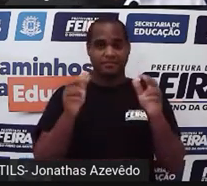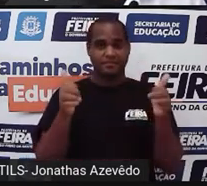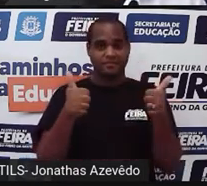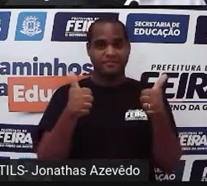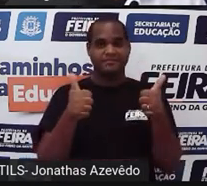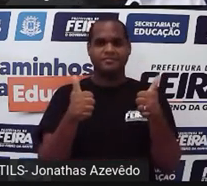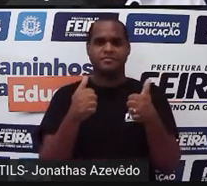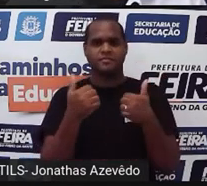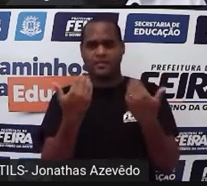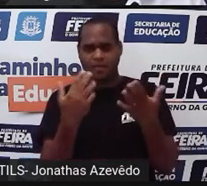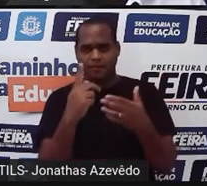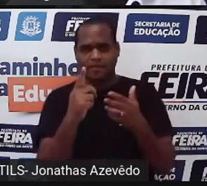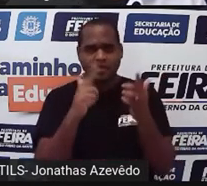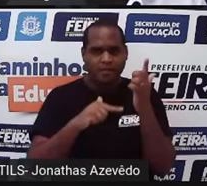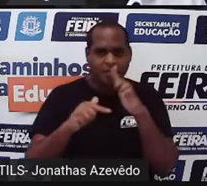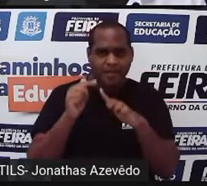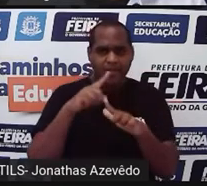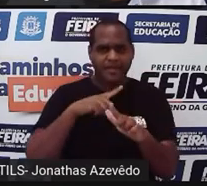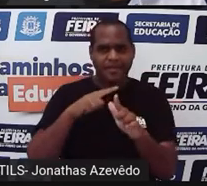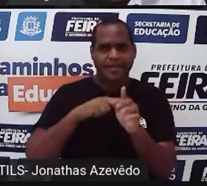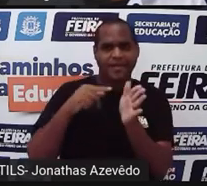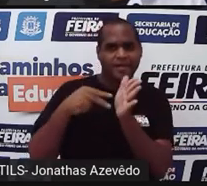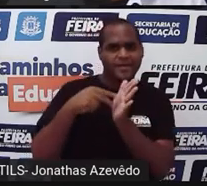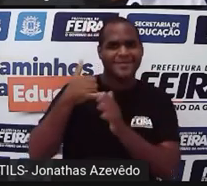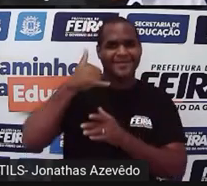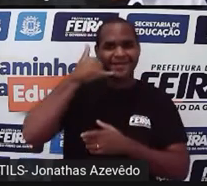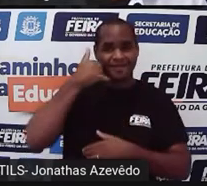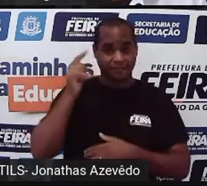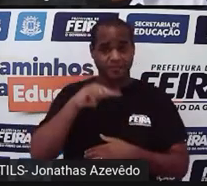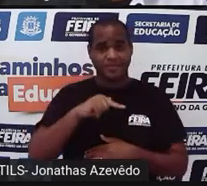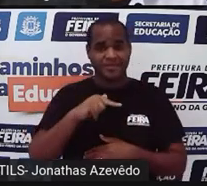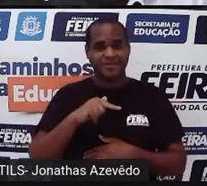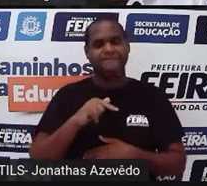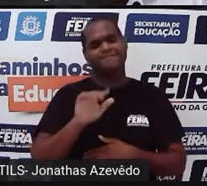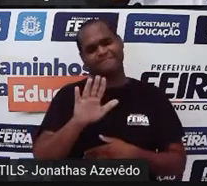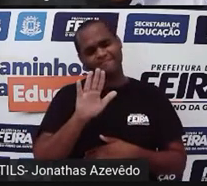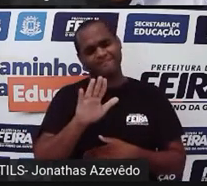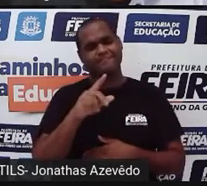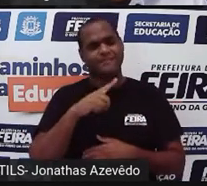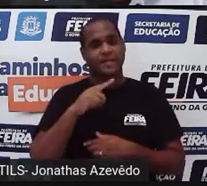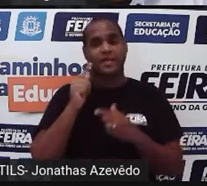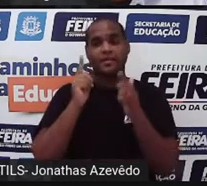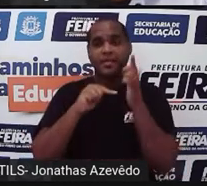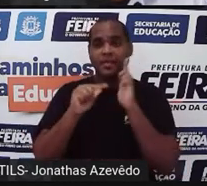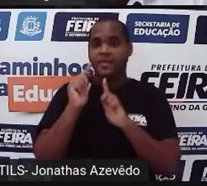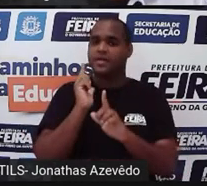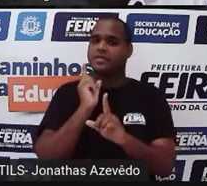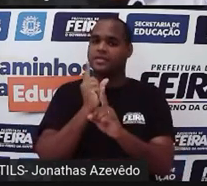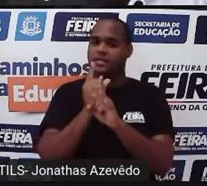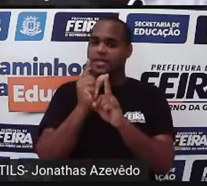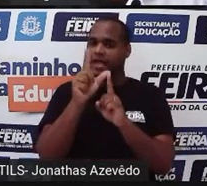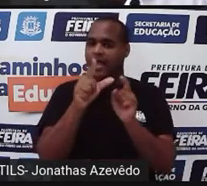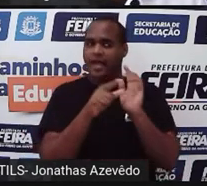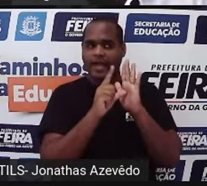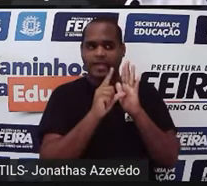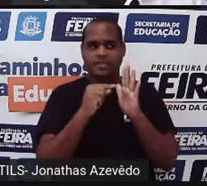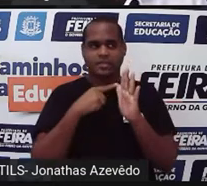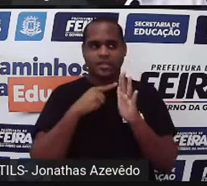Prontinho. E aí, você conseguiu encontrar esse carregador? Mas assim, conseguiu encontrar antes de